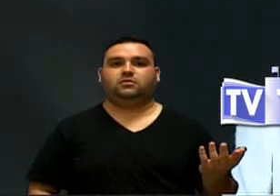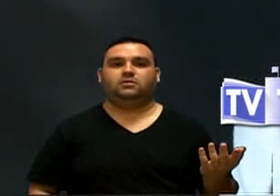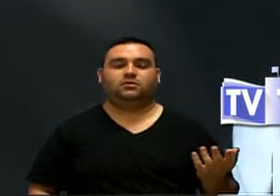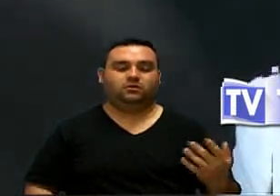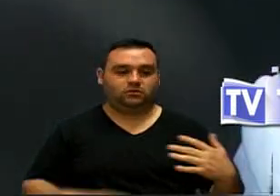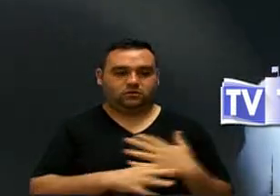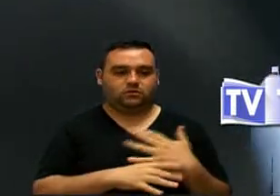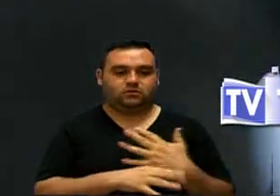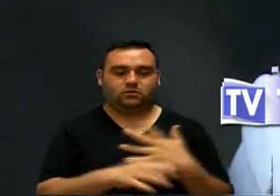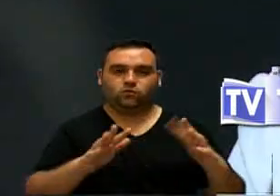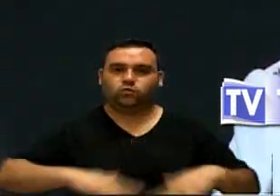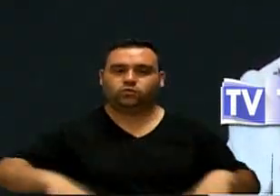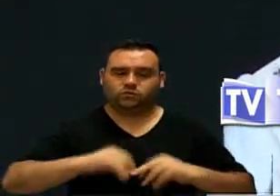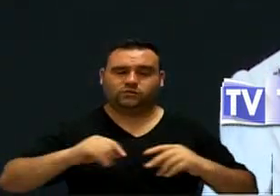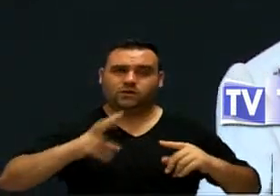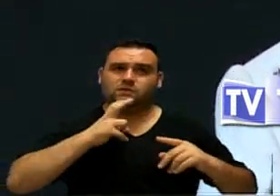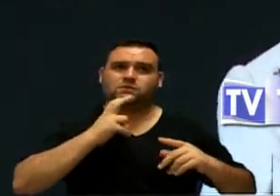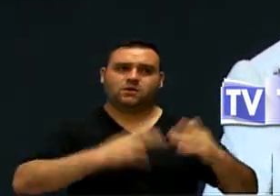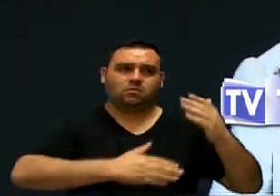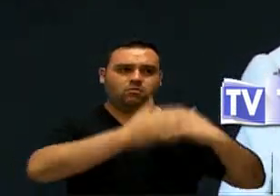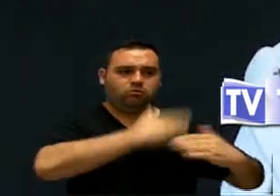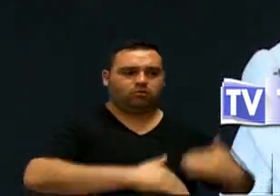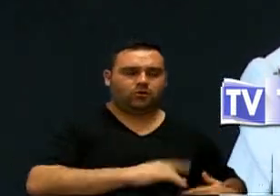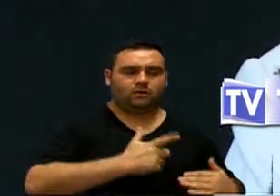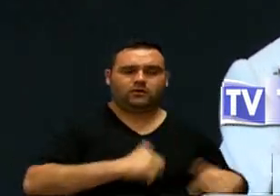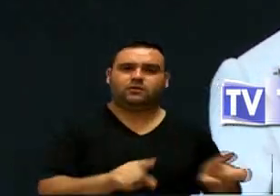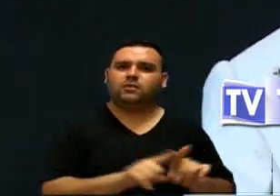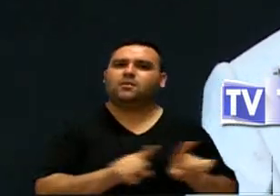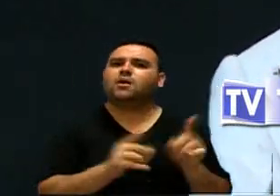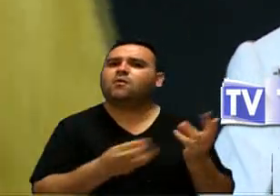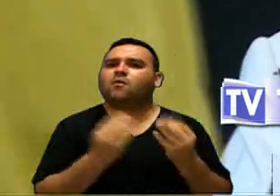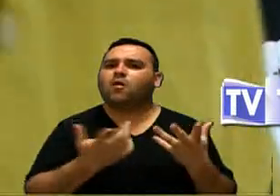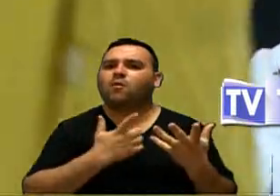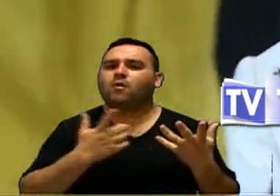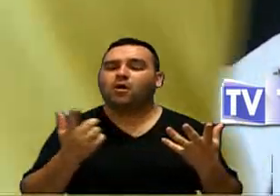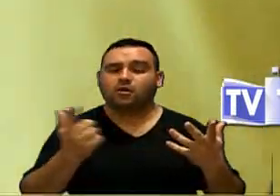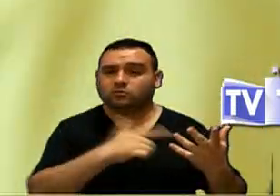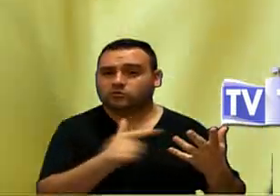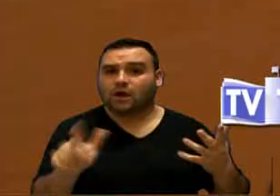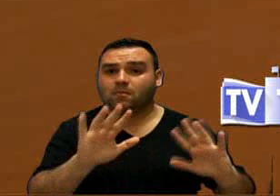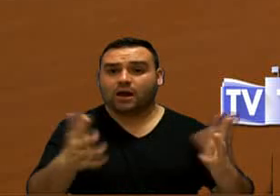na cidade, Sorocaba andou para trás com relação a isso, não temos isso. Mas